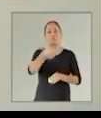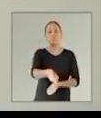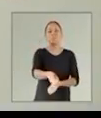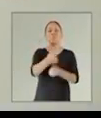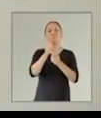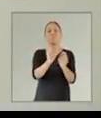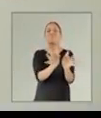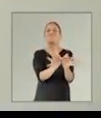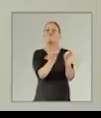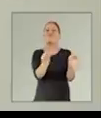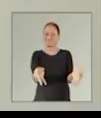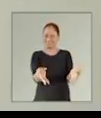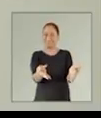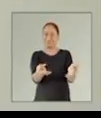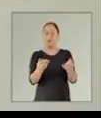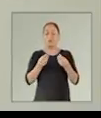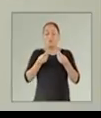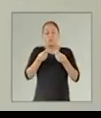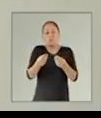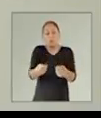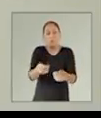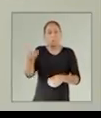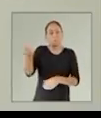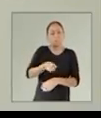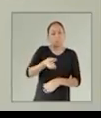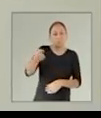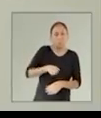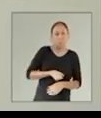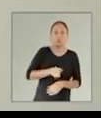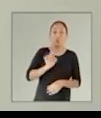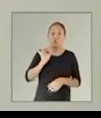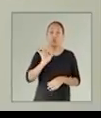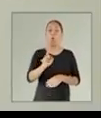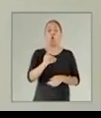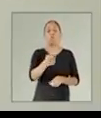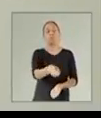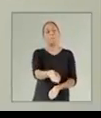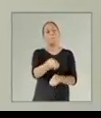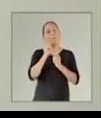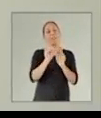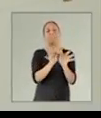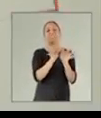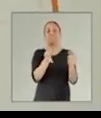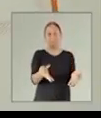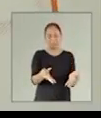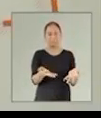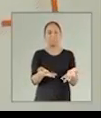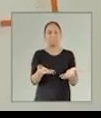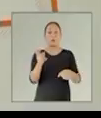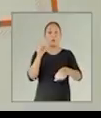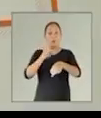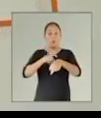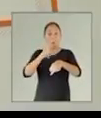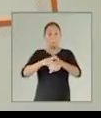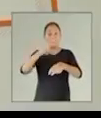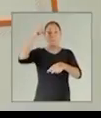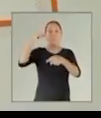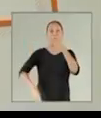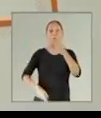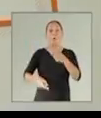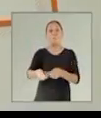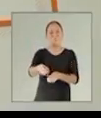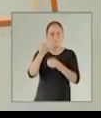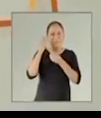é um benefício concedido aos pescadores que exercem a atividade de forma exclusiva e artesanal, no período em que a pesca é proibida para que